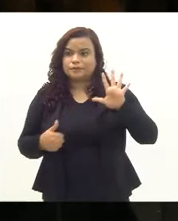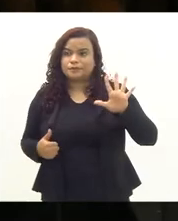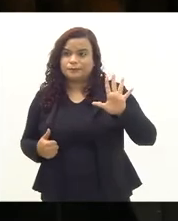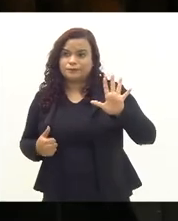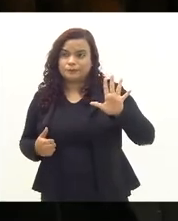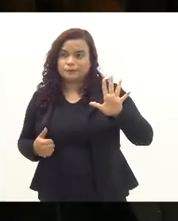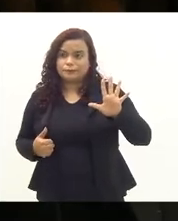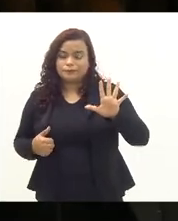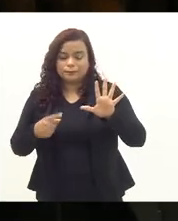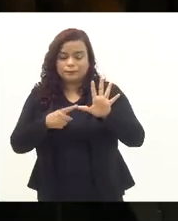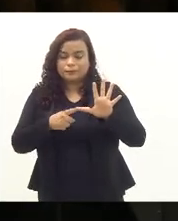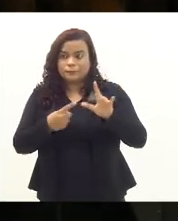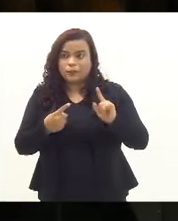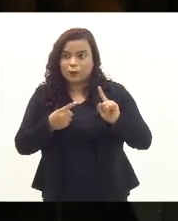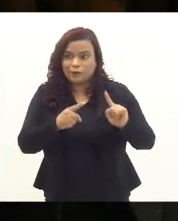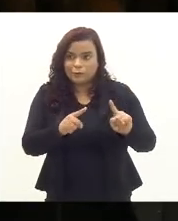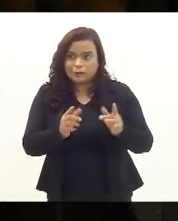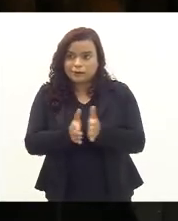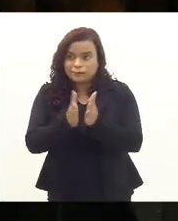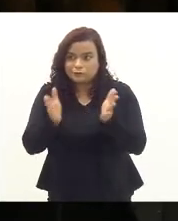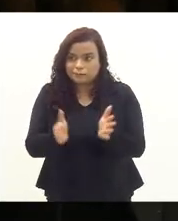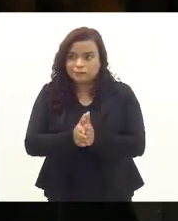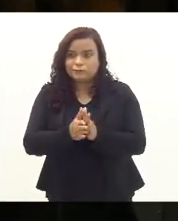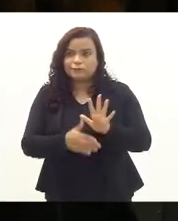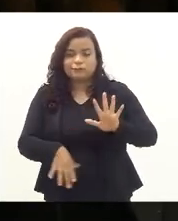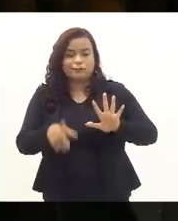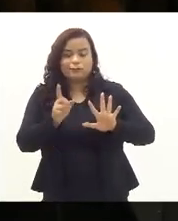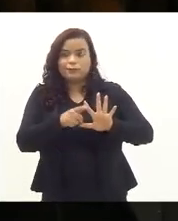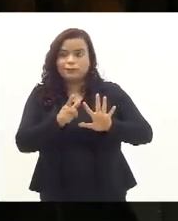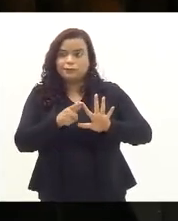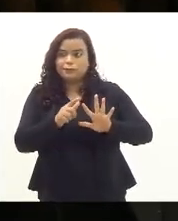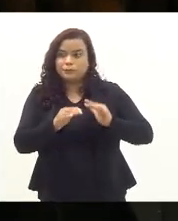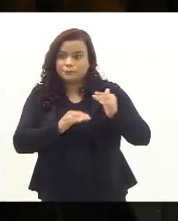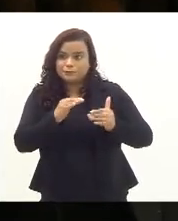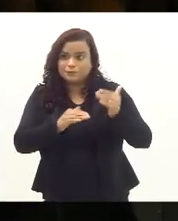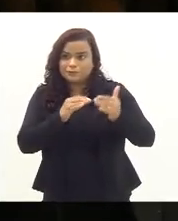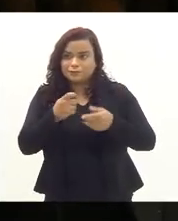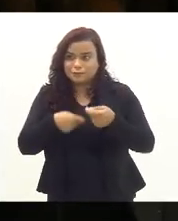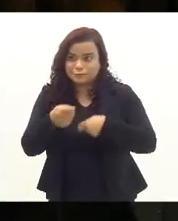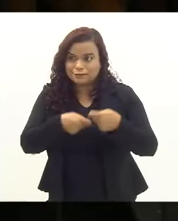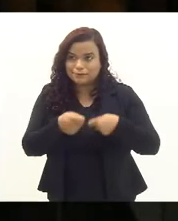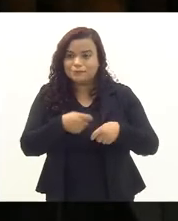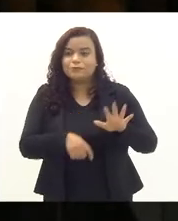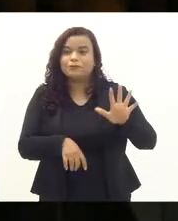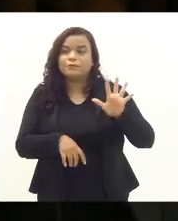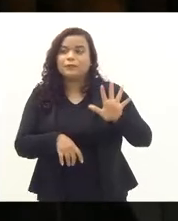o enfrentamento à pobreza desenvolvimento econômico